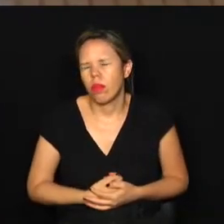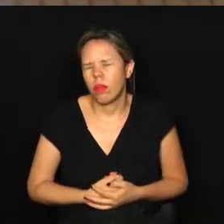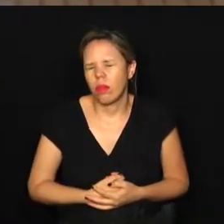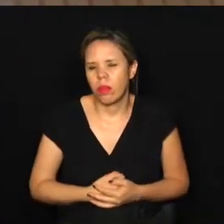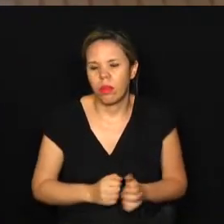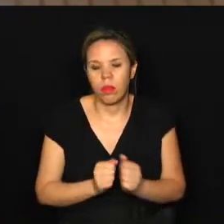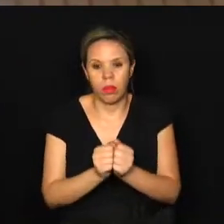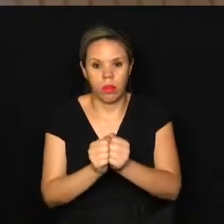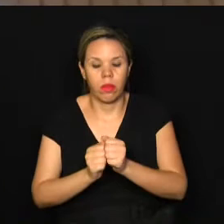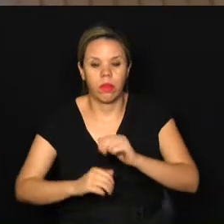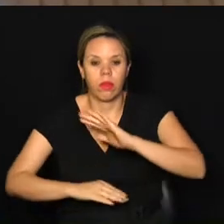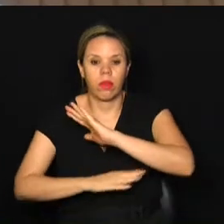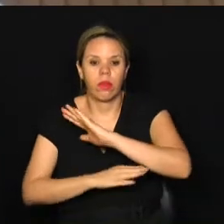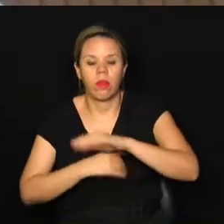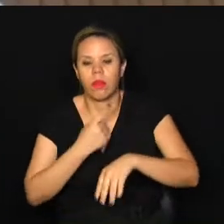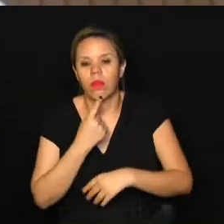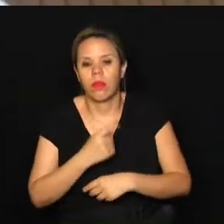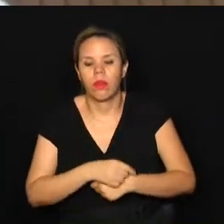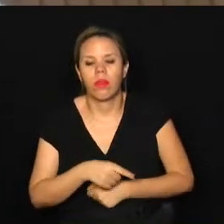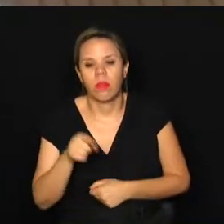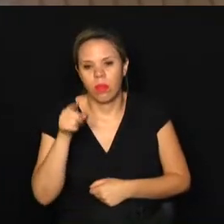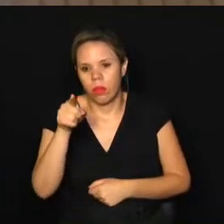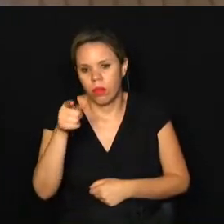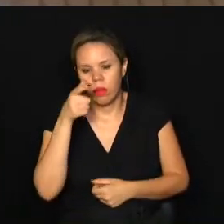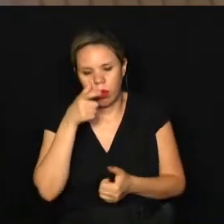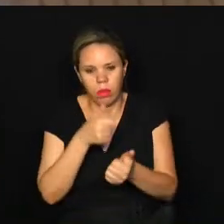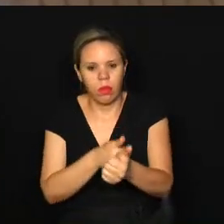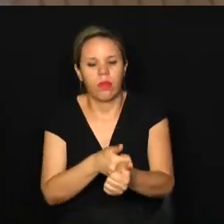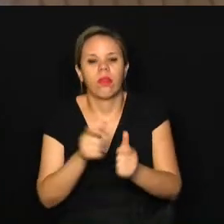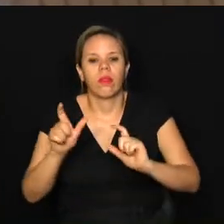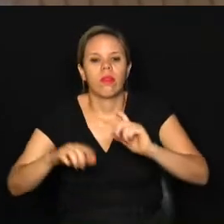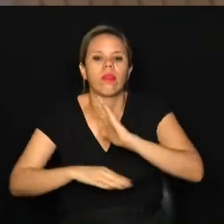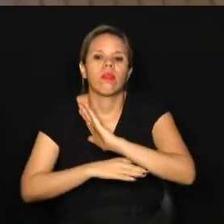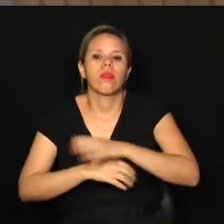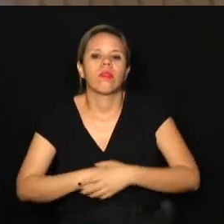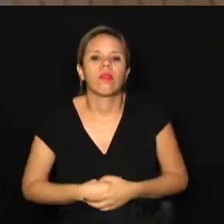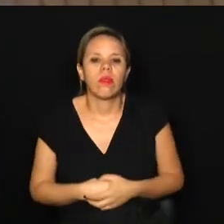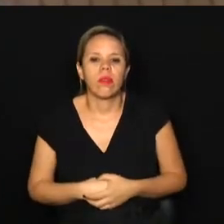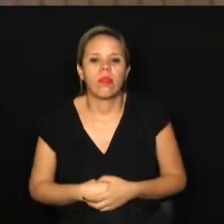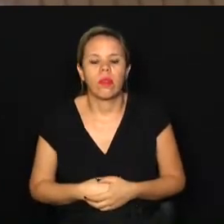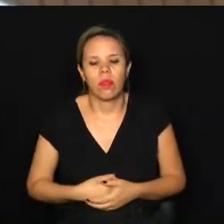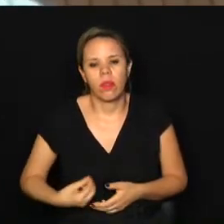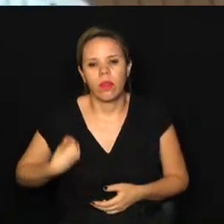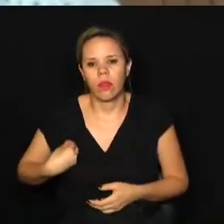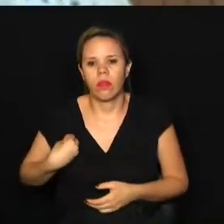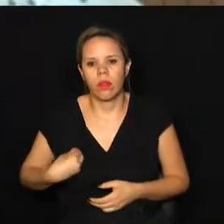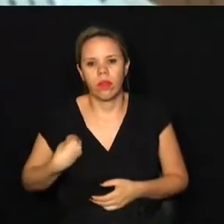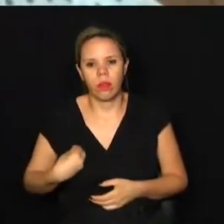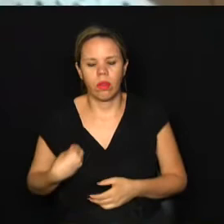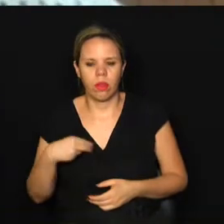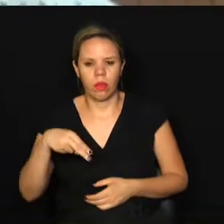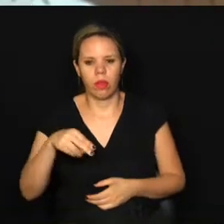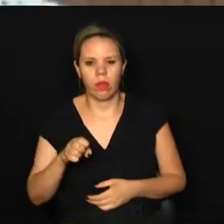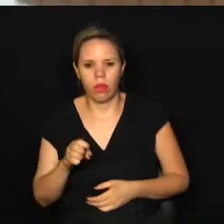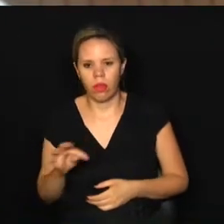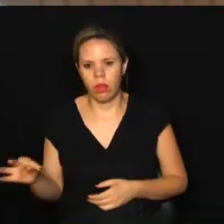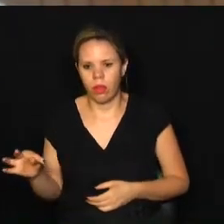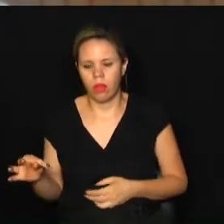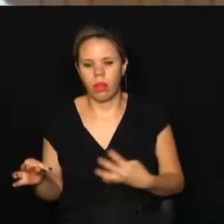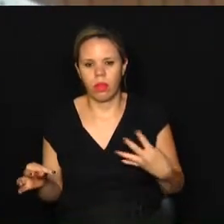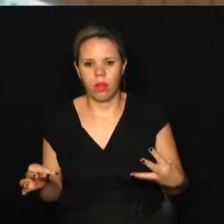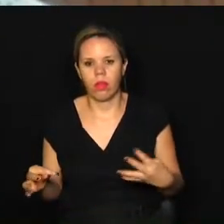junto à Câmara Municipal de Campinas. E você que está nos acompanhando aí para a TV Câmara, ao vivo, pelo canal 4 da NET.